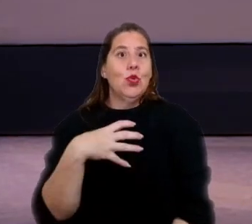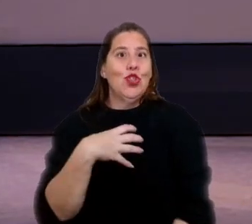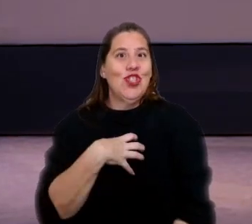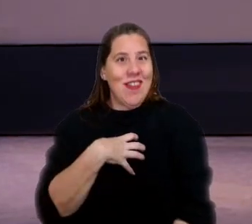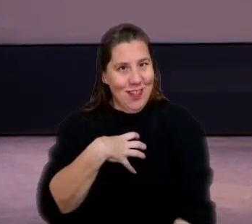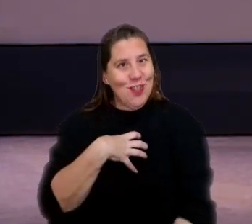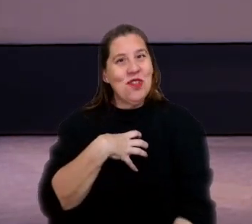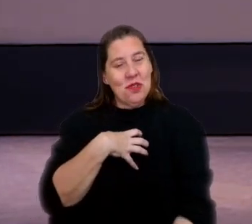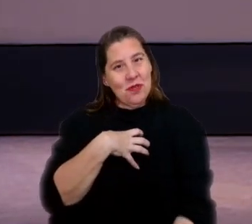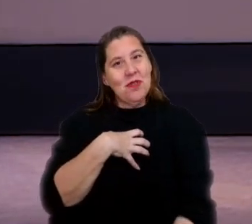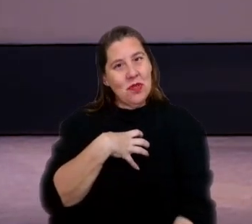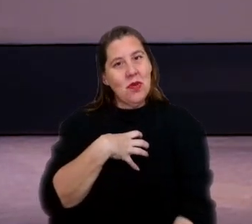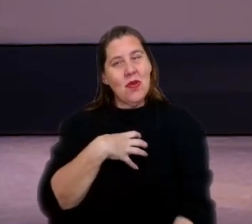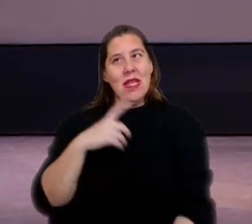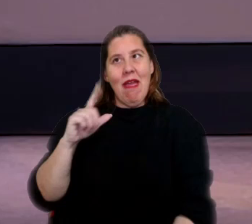O jeito que é